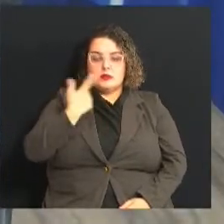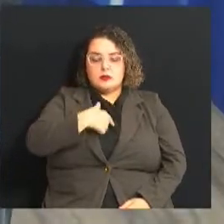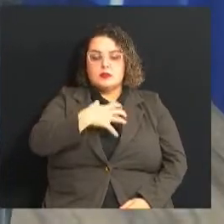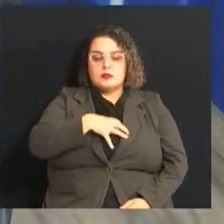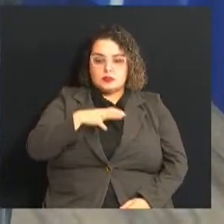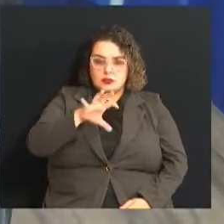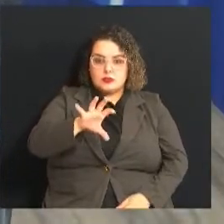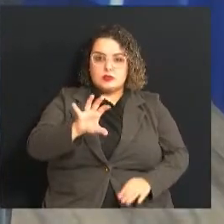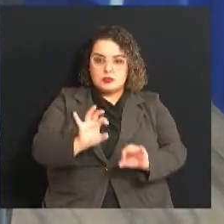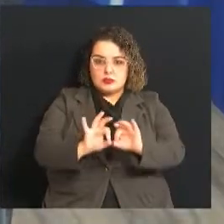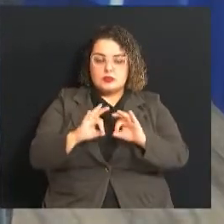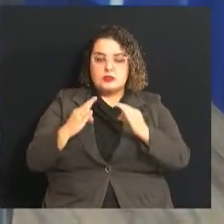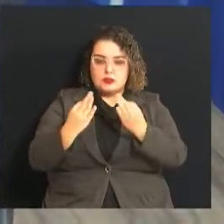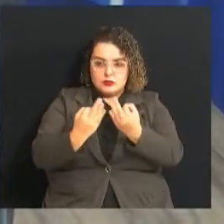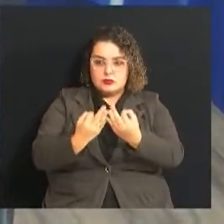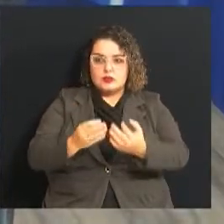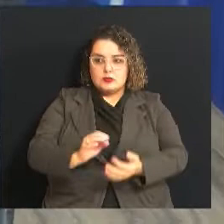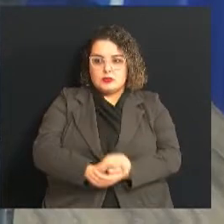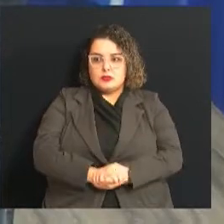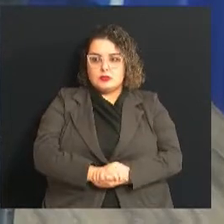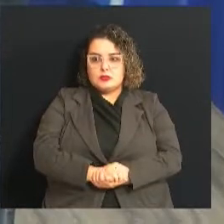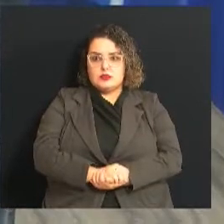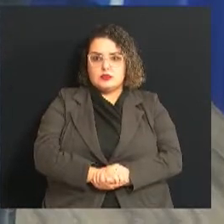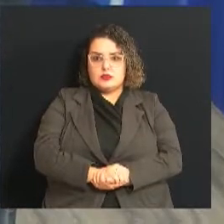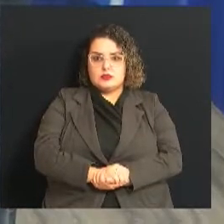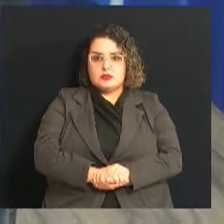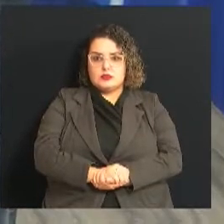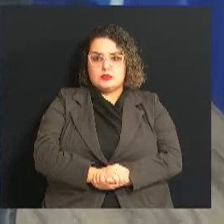os familiares. Mirna Abreu, vamos falar agora